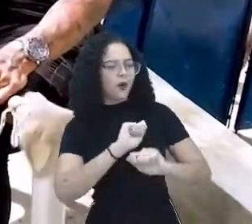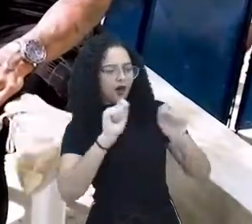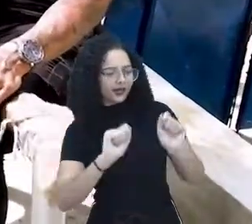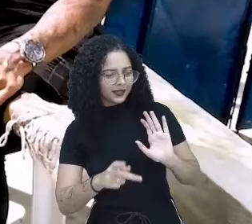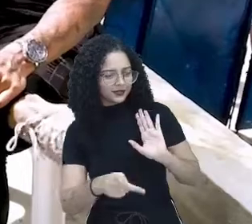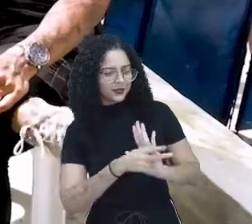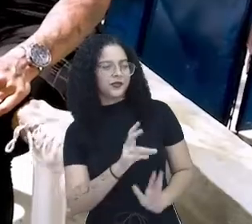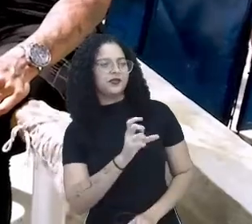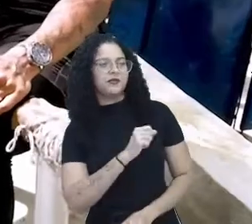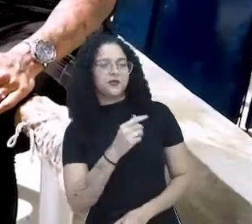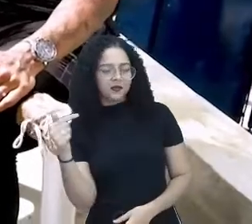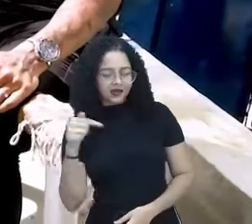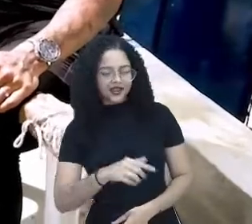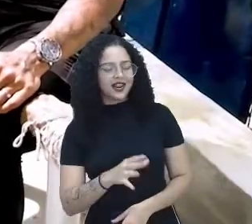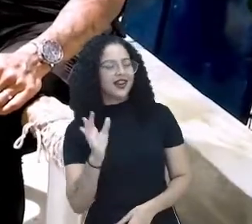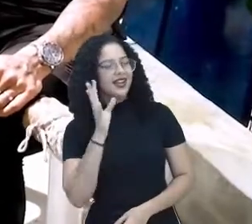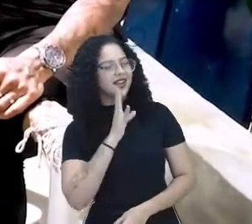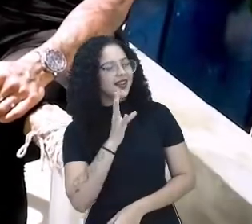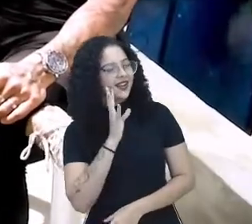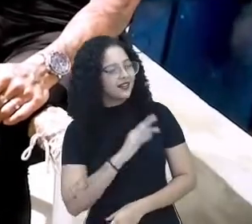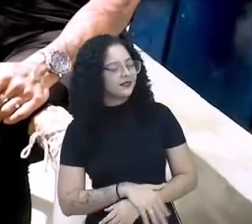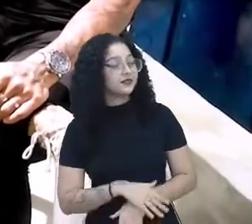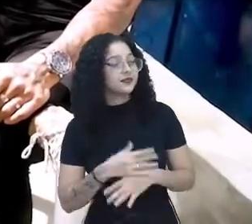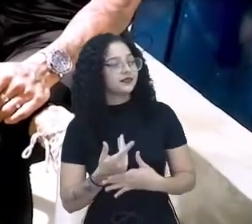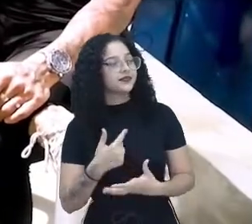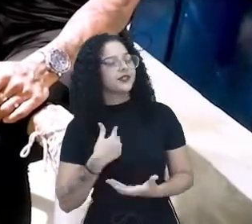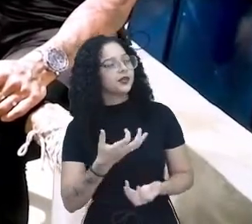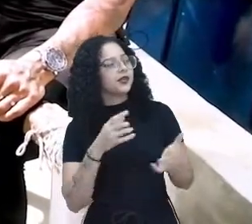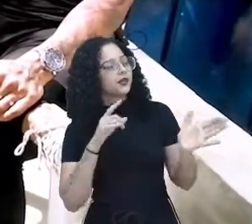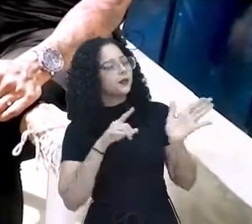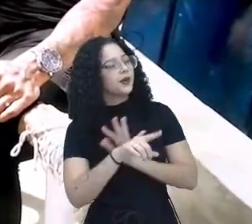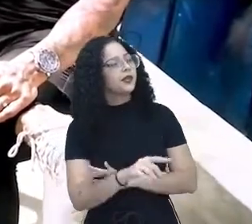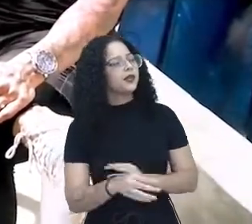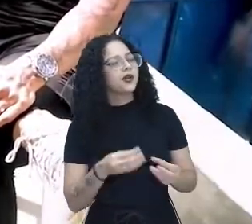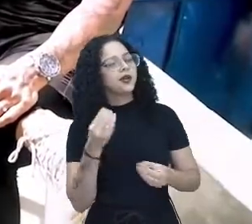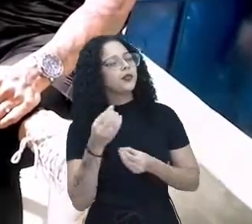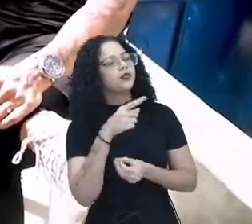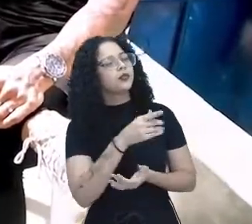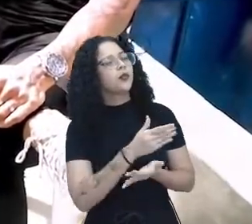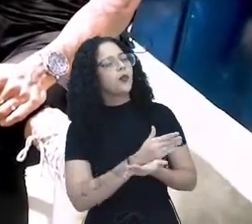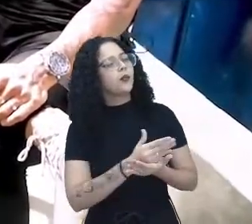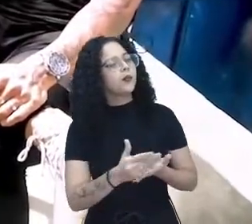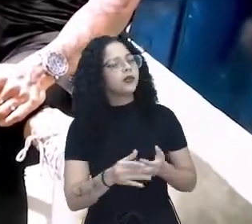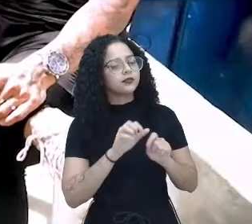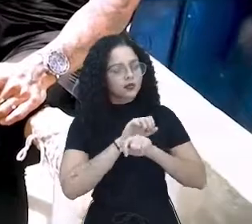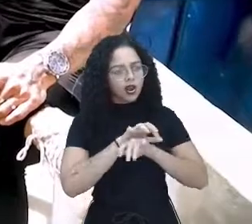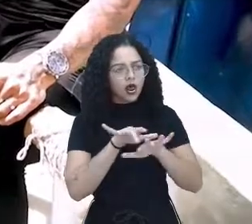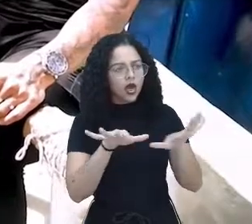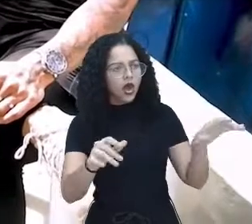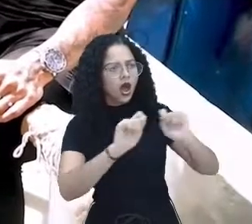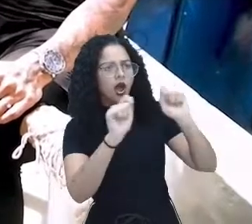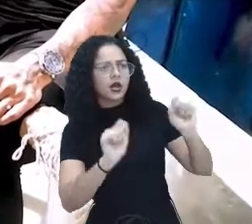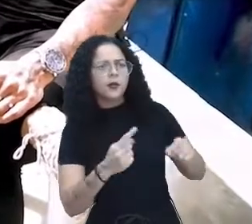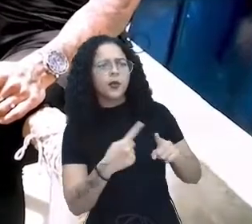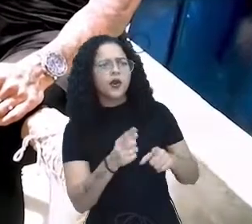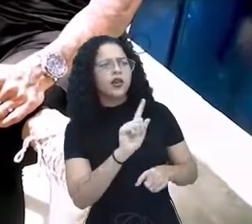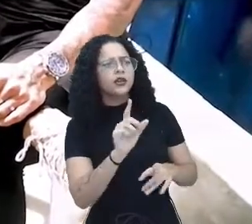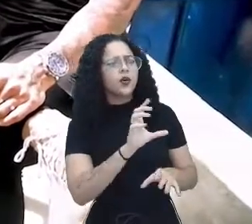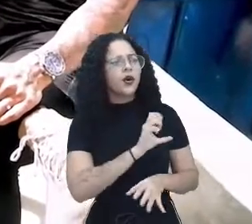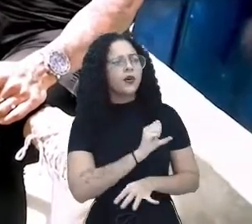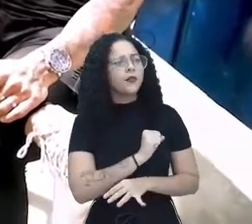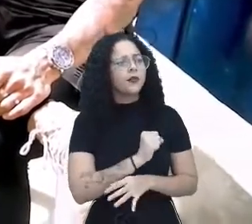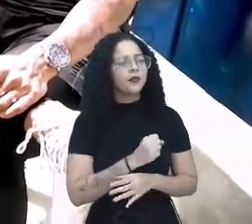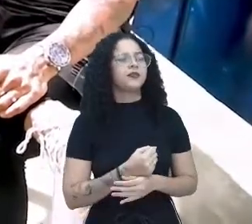cá, muito legal. E aí, eu queria te perguntar como você começou a espalhar sua arte e por que não o amor